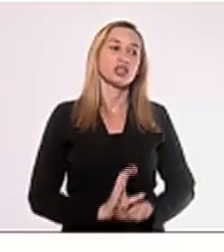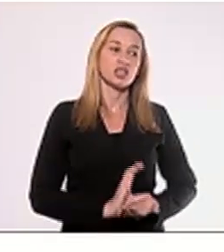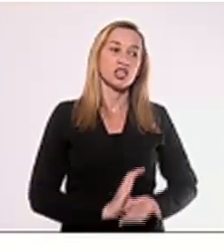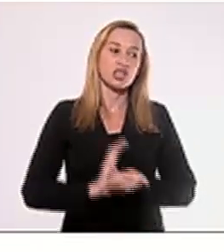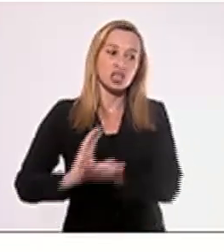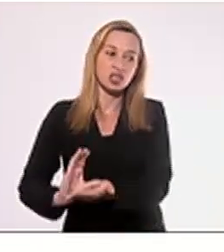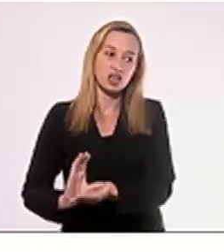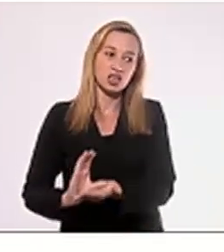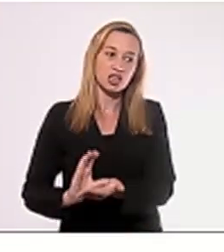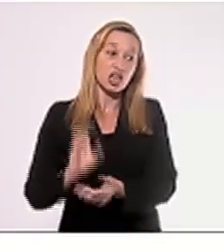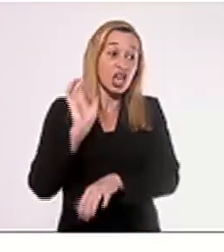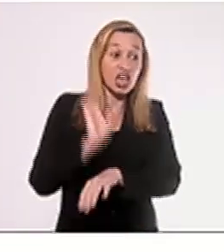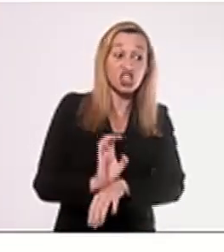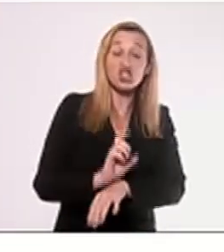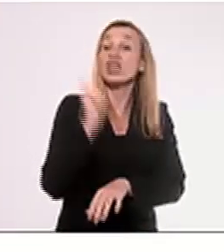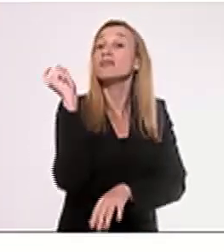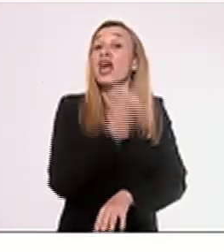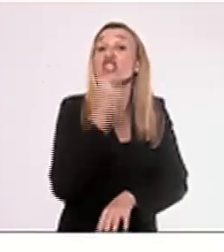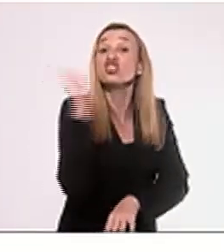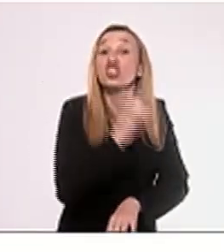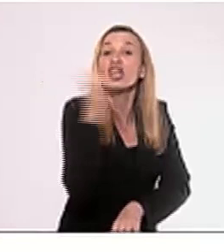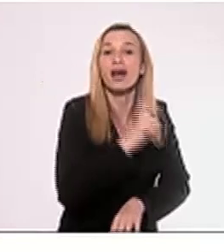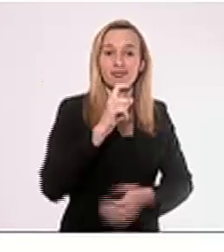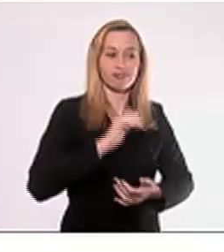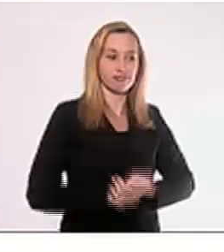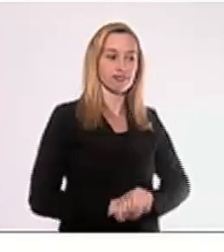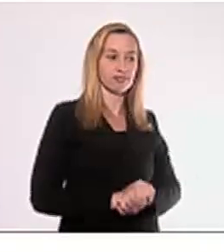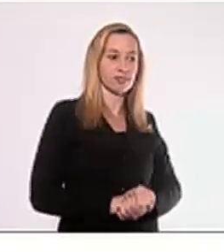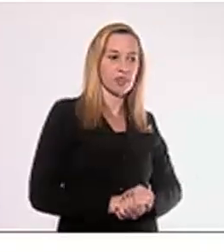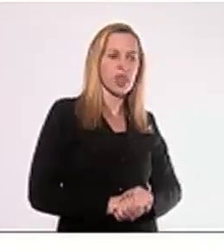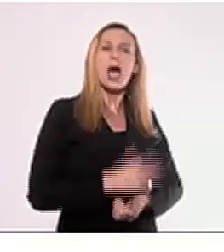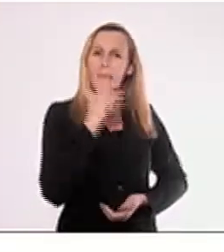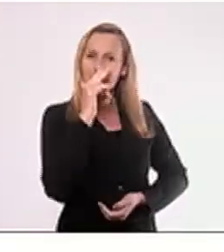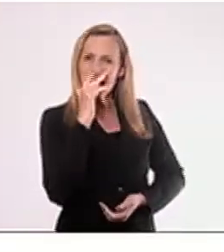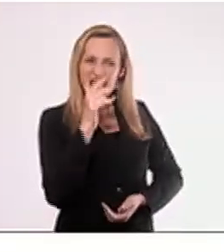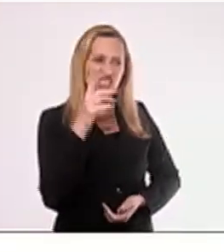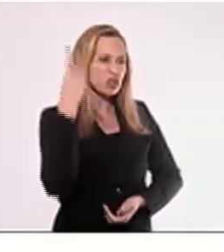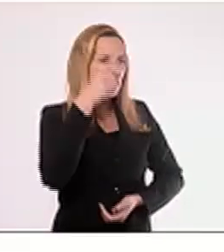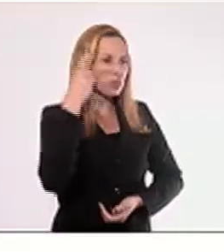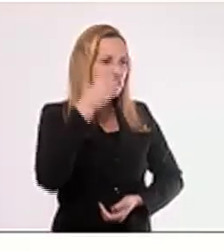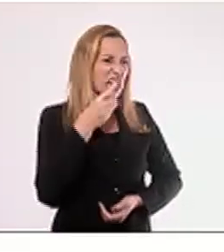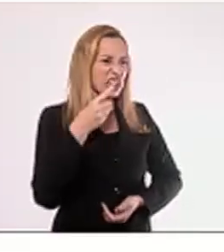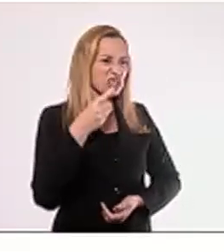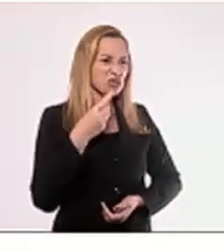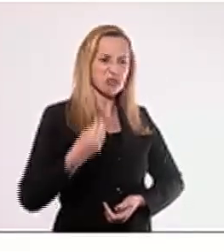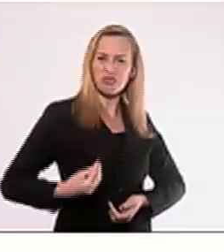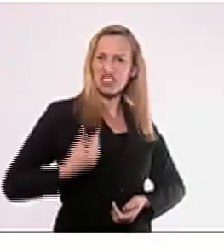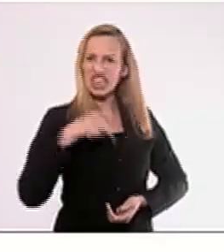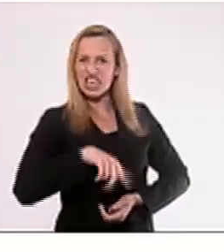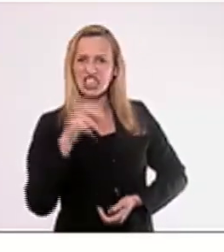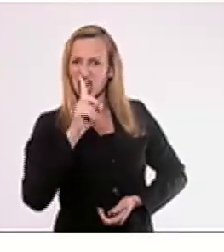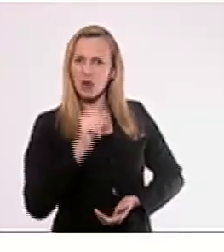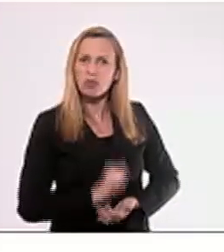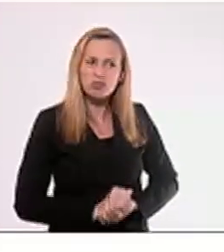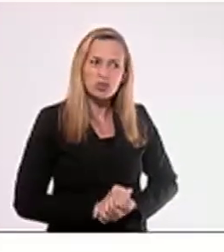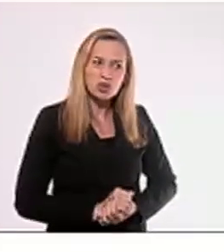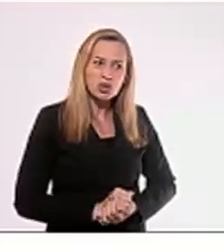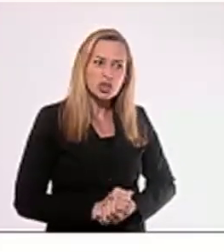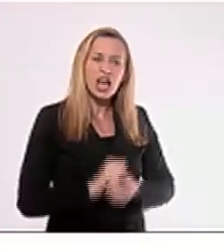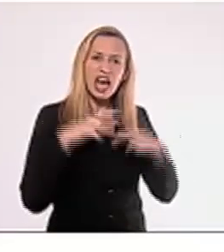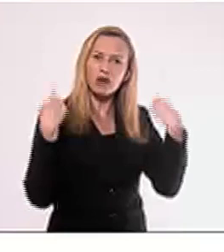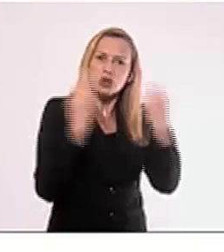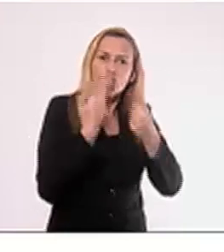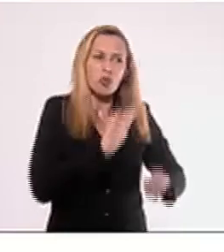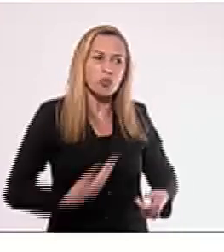duodécimos estaduais é mentira. Parece até que o deputado não estava aqui nessa casa, numa audiência